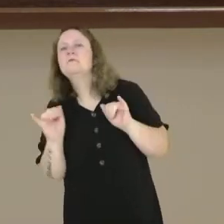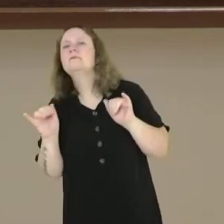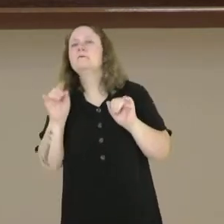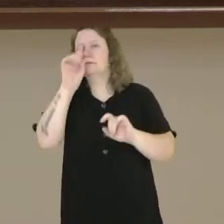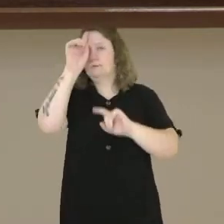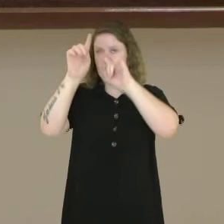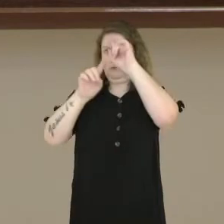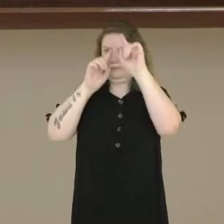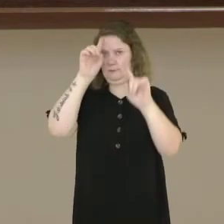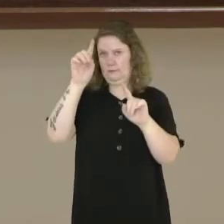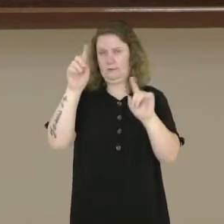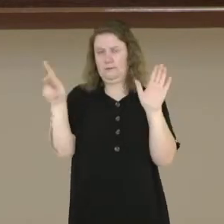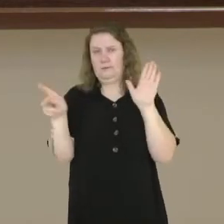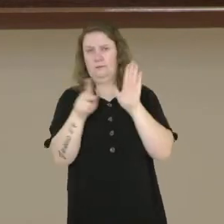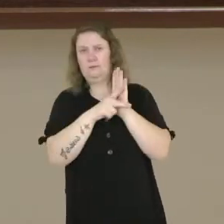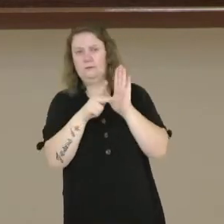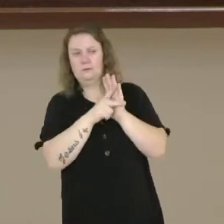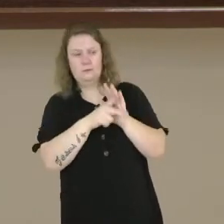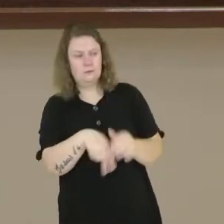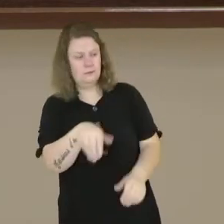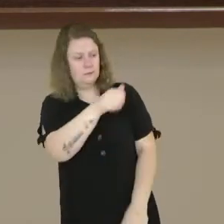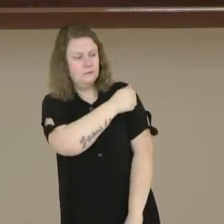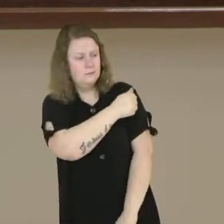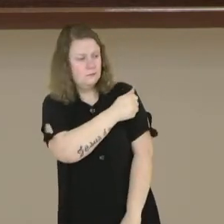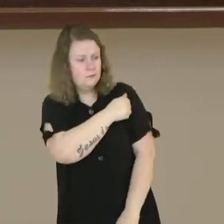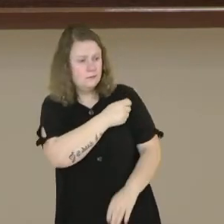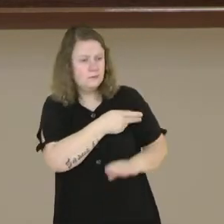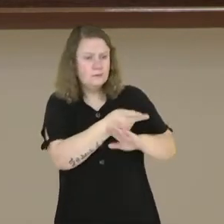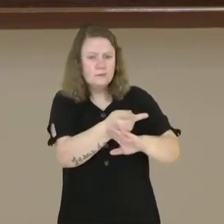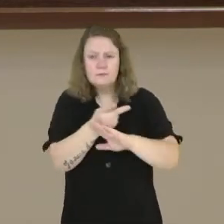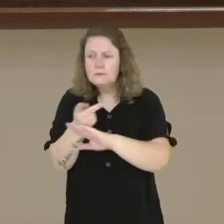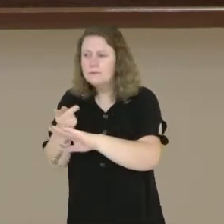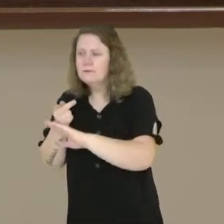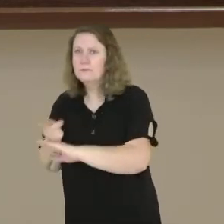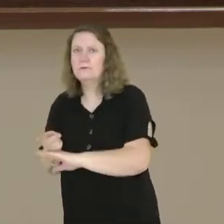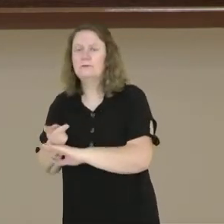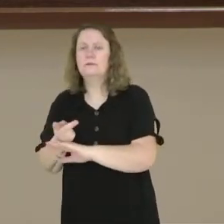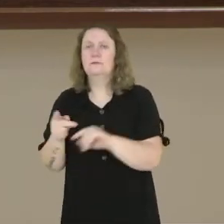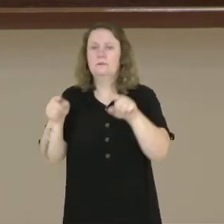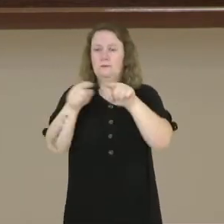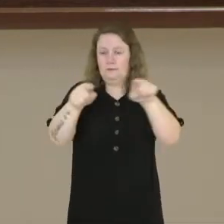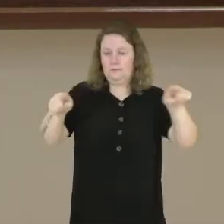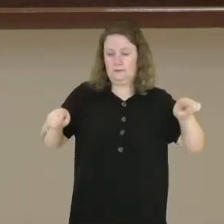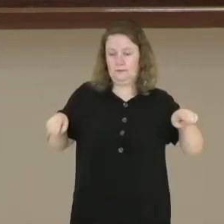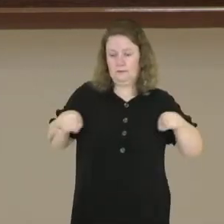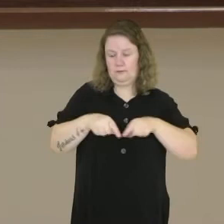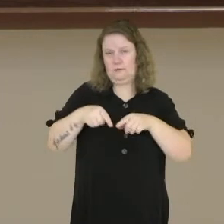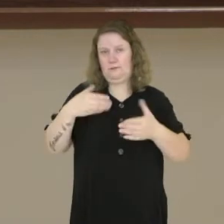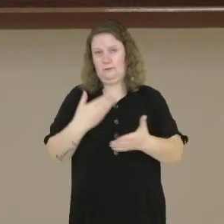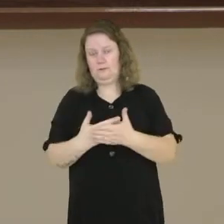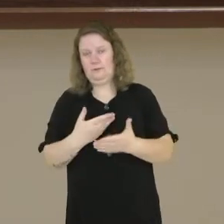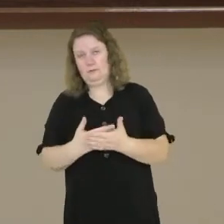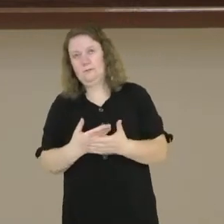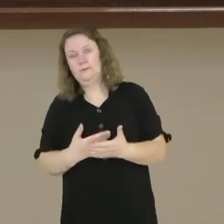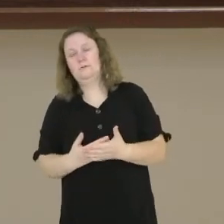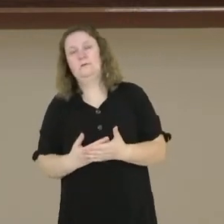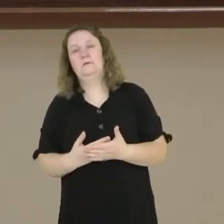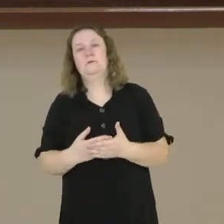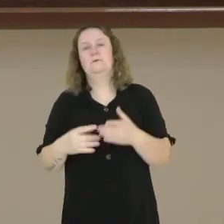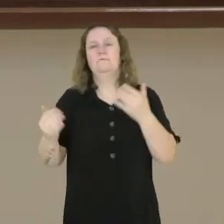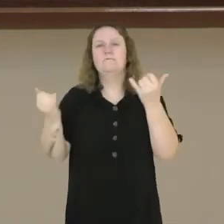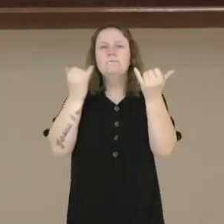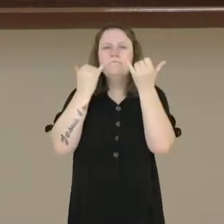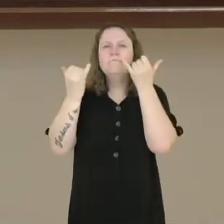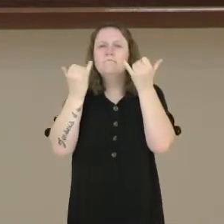inventadas. Os próprios estudantes buscam as notícias. E a sala de aula, formas de checar fontes de